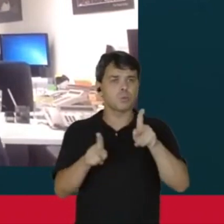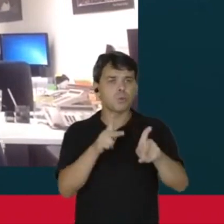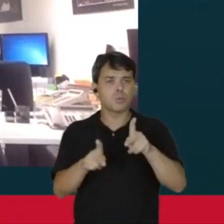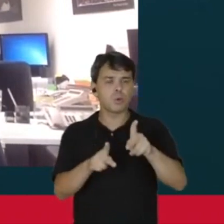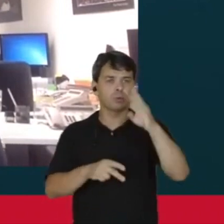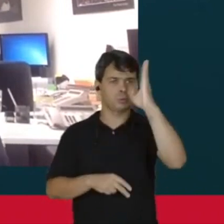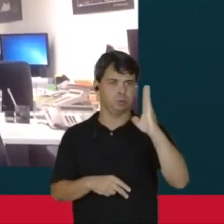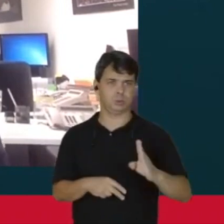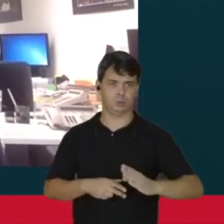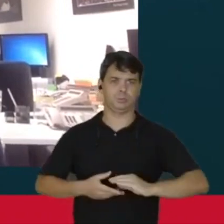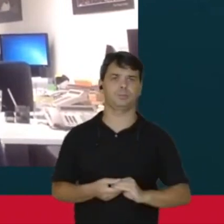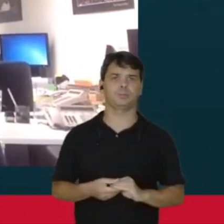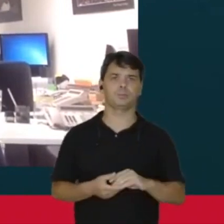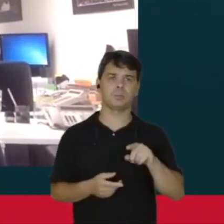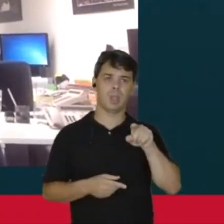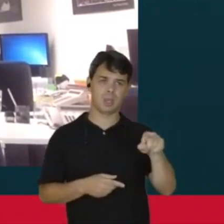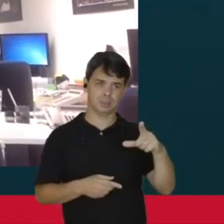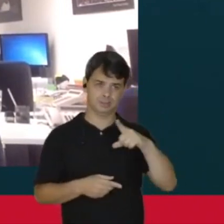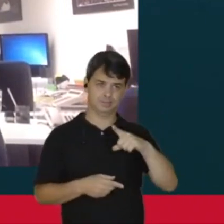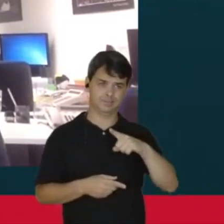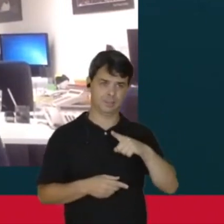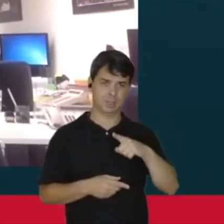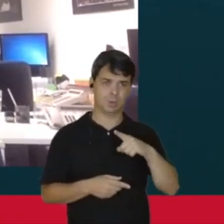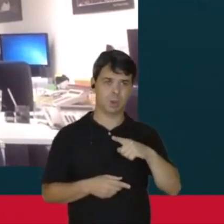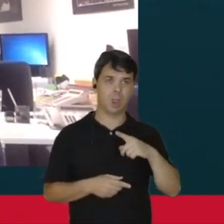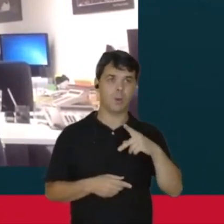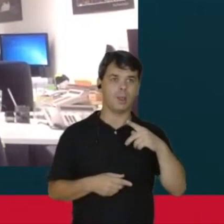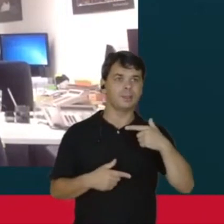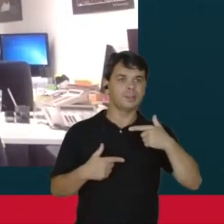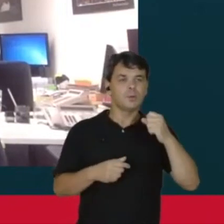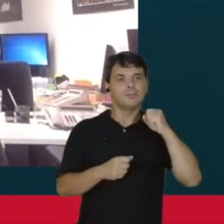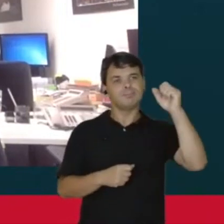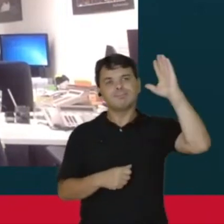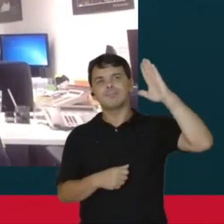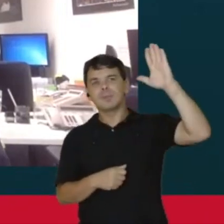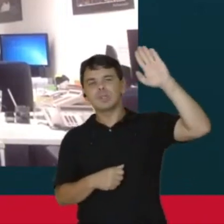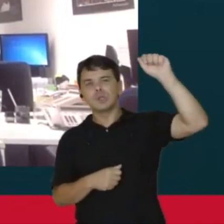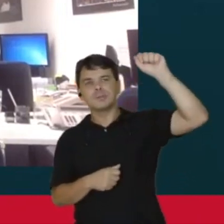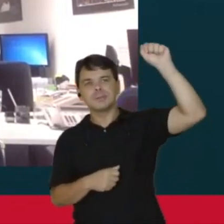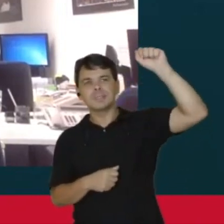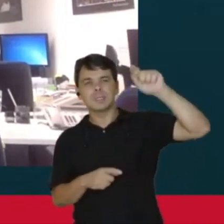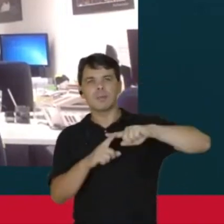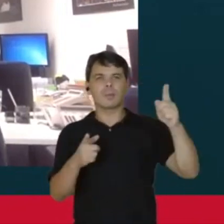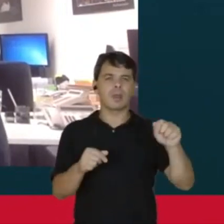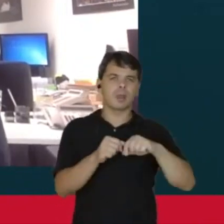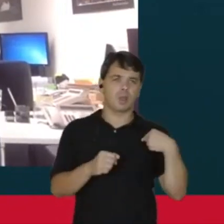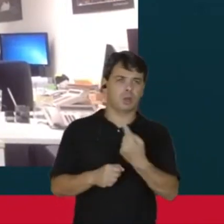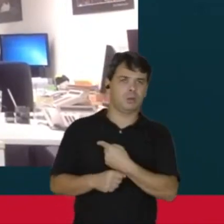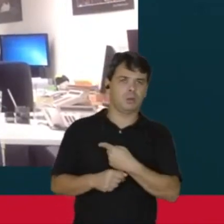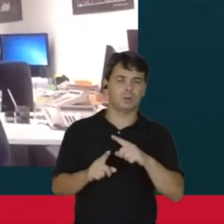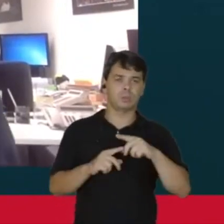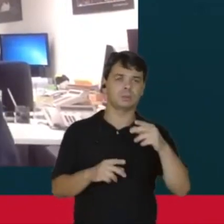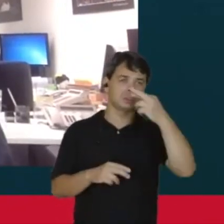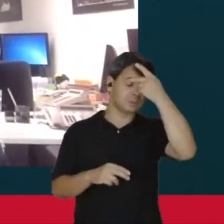de pessoas. E existia uma torcida e também uma certa, até para não se frustrarem, muitas